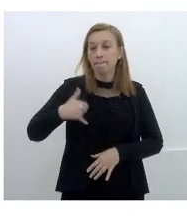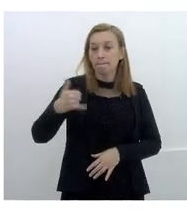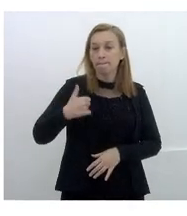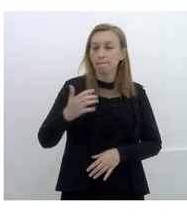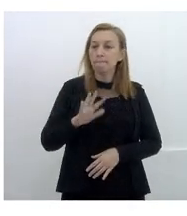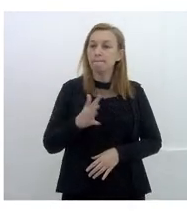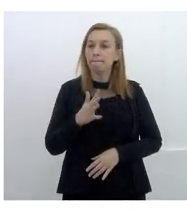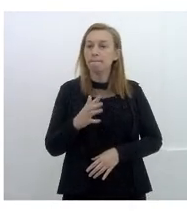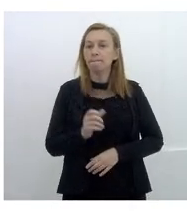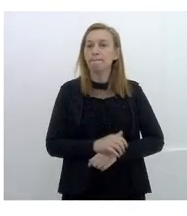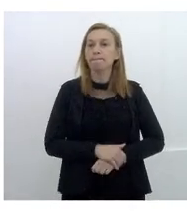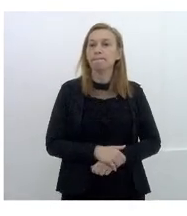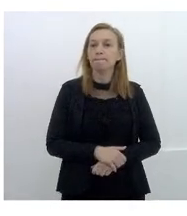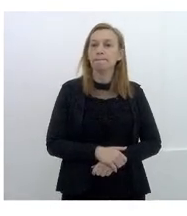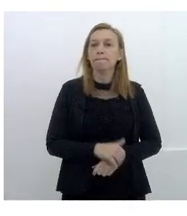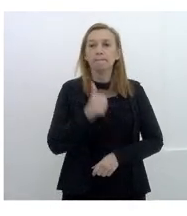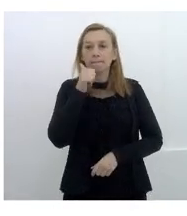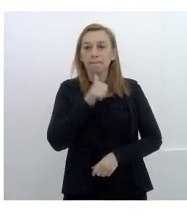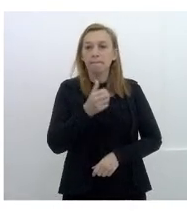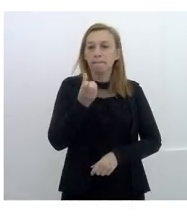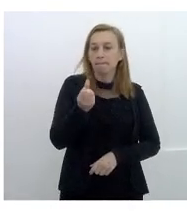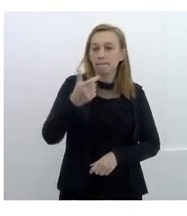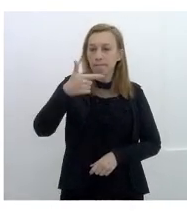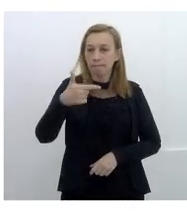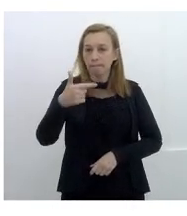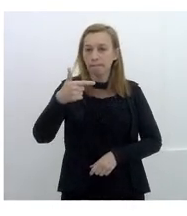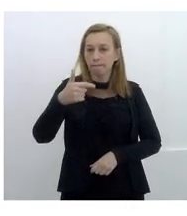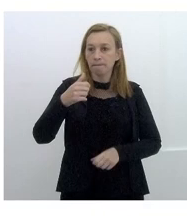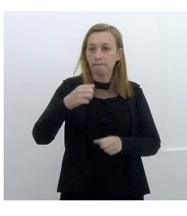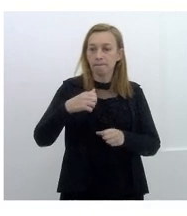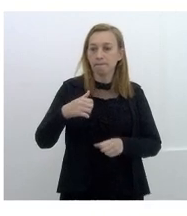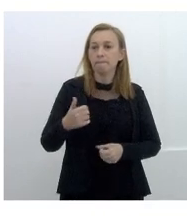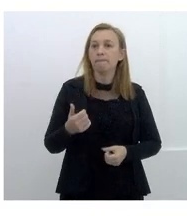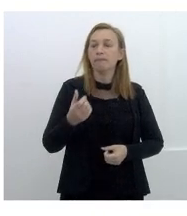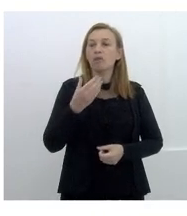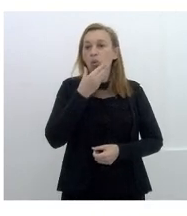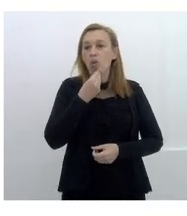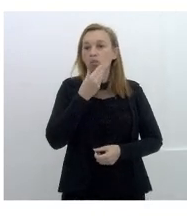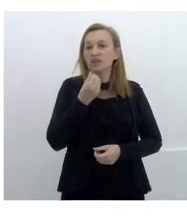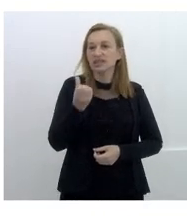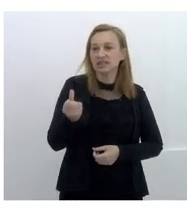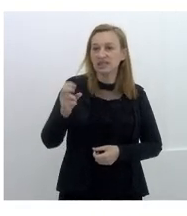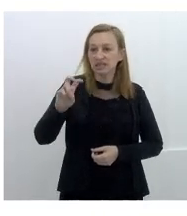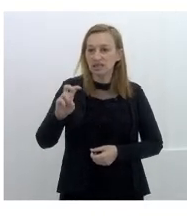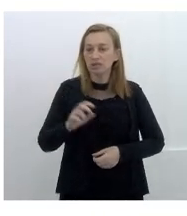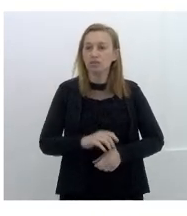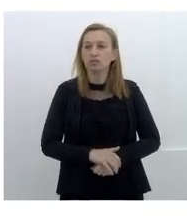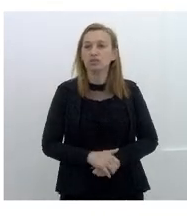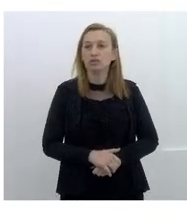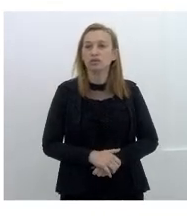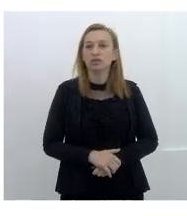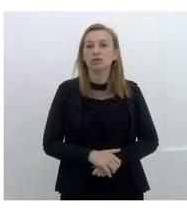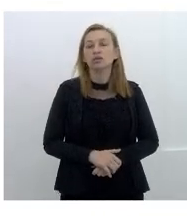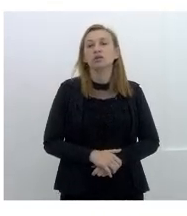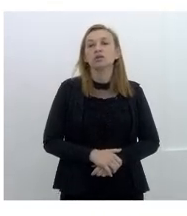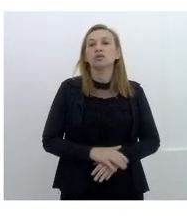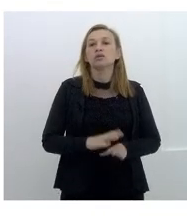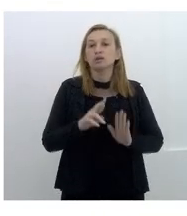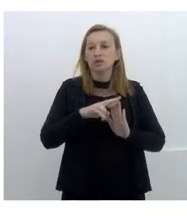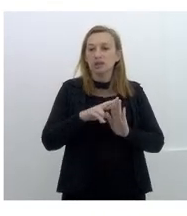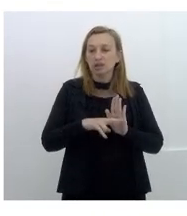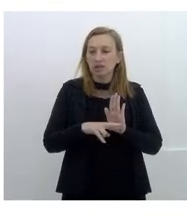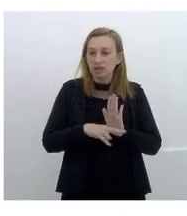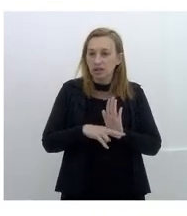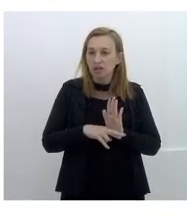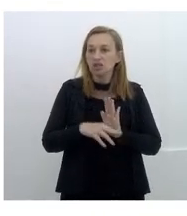passa para mulher 62 anos para os homens e 65 com os requisitos complementares